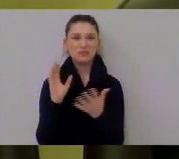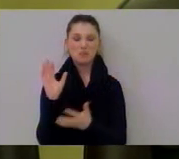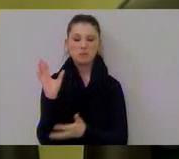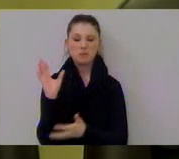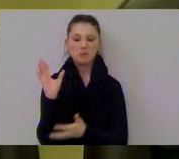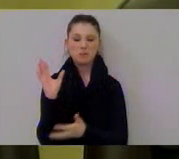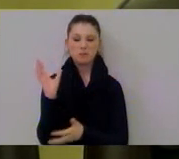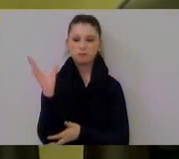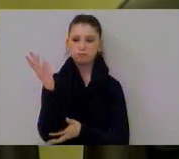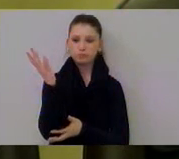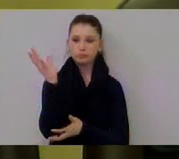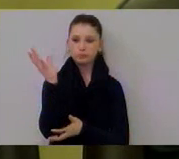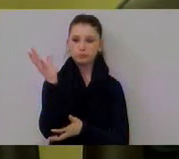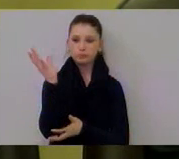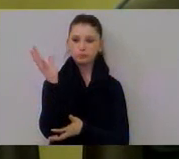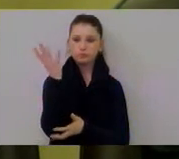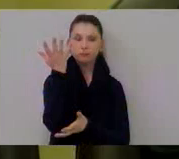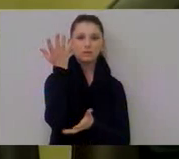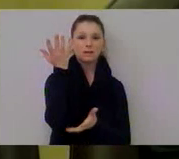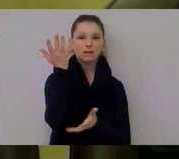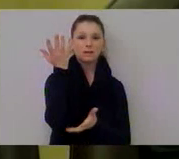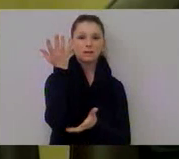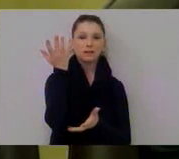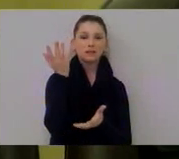É bem complicado.